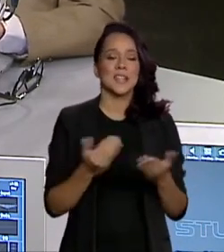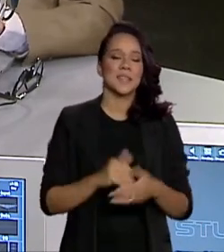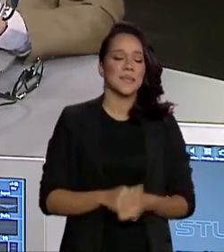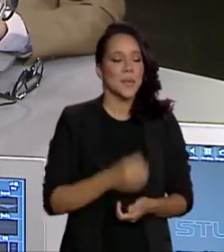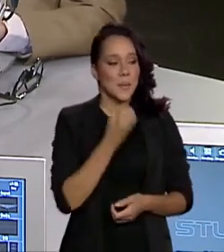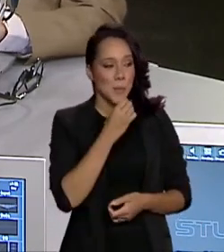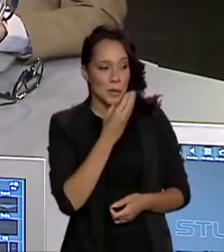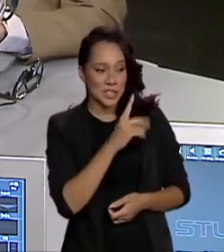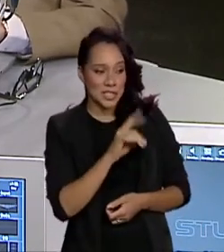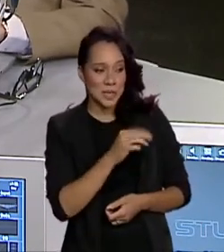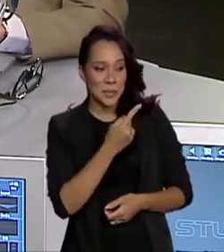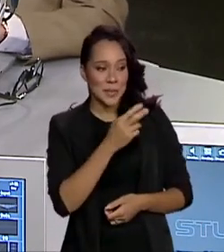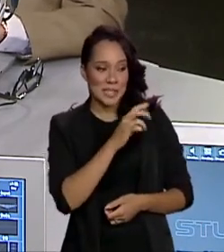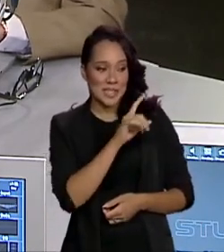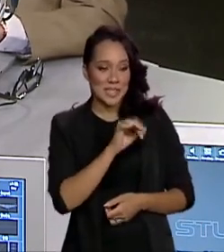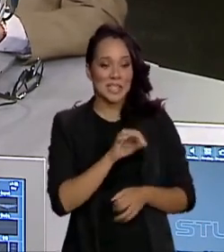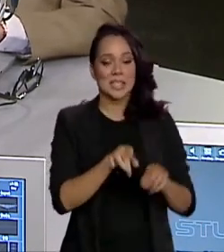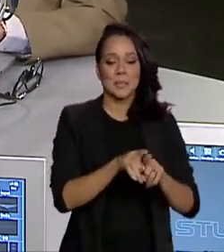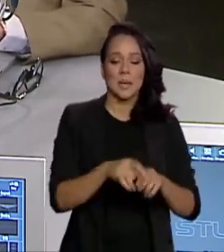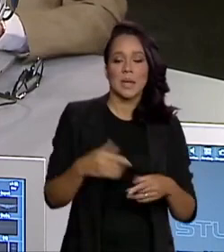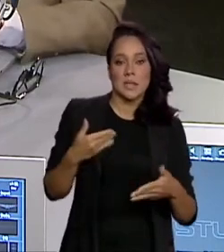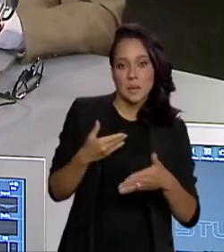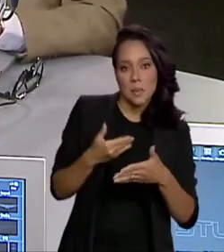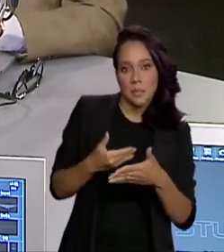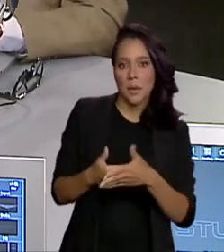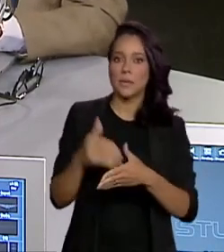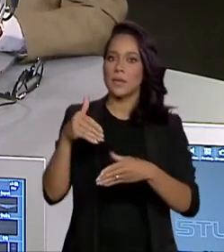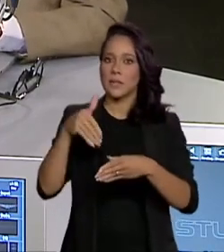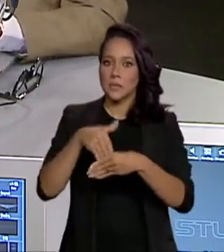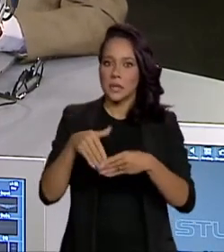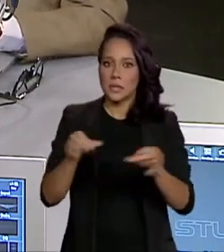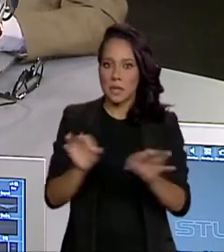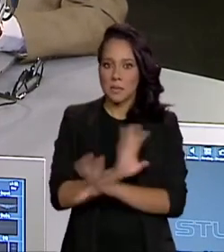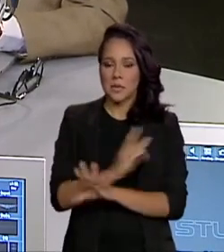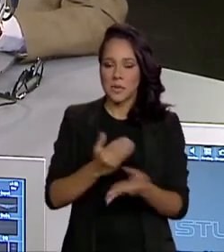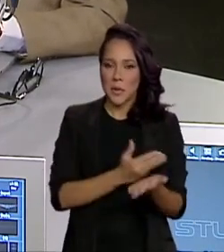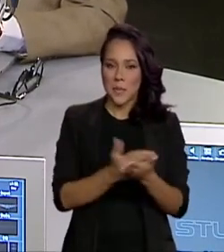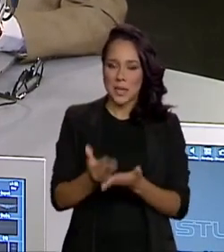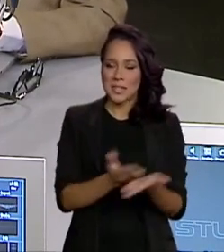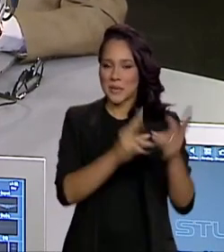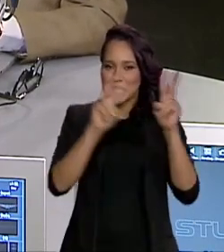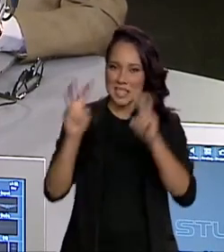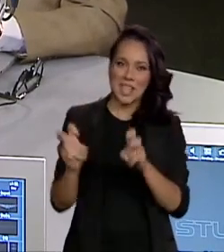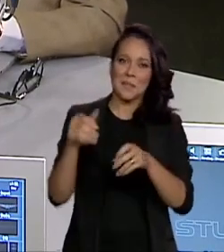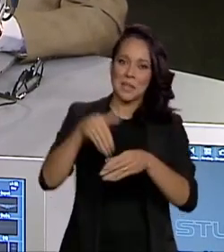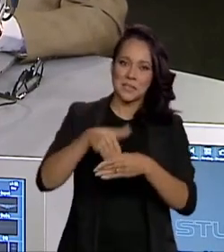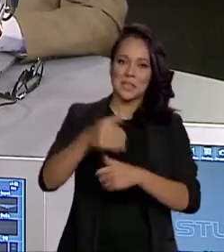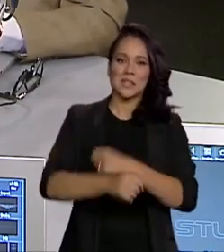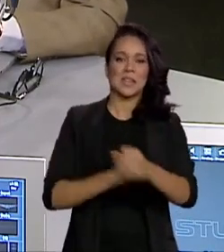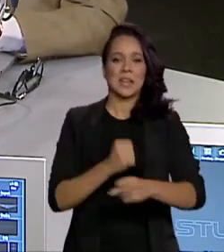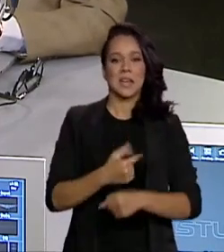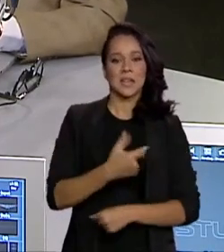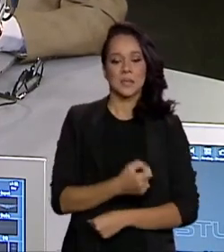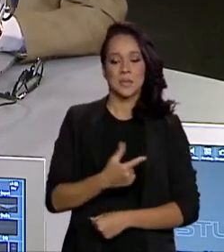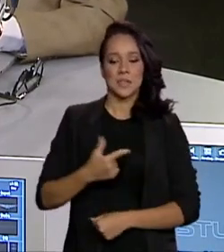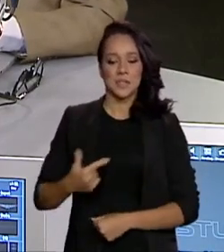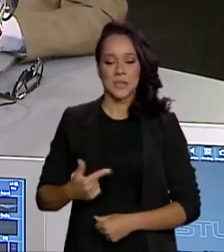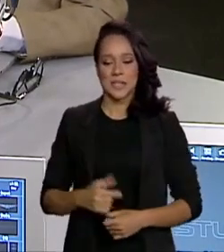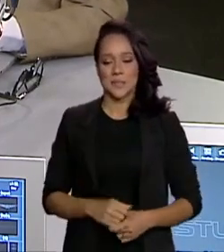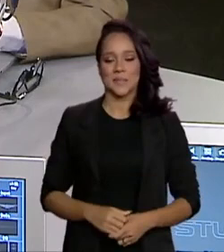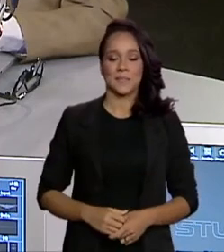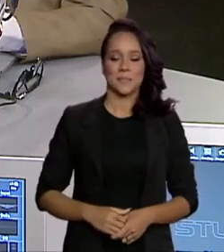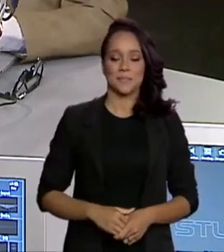Priscila Mazenotti. E é claro, na reta final das eleições, a gente já começa com elas. Eleições